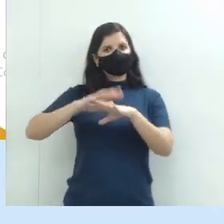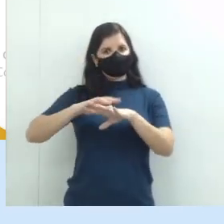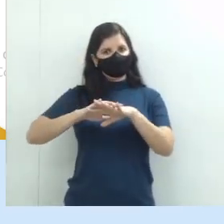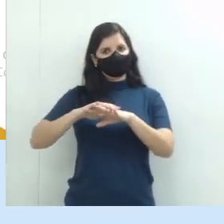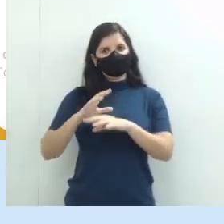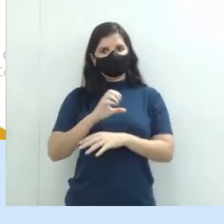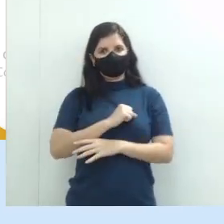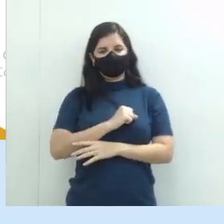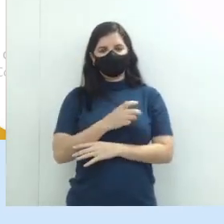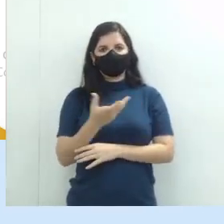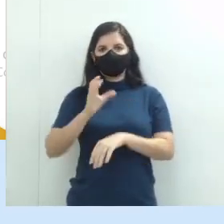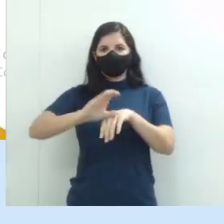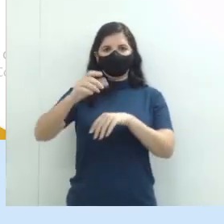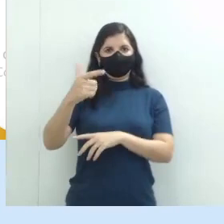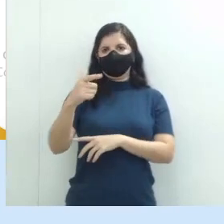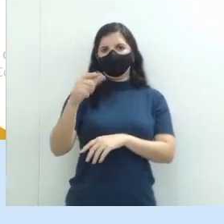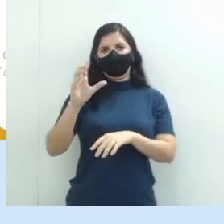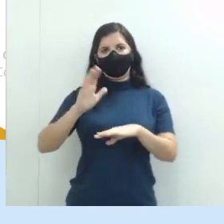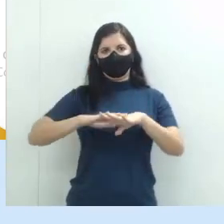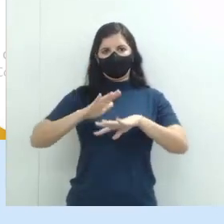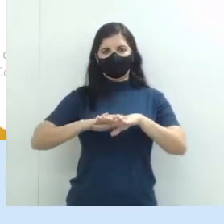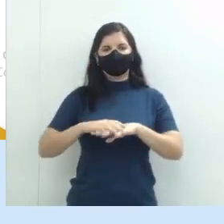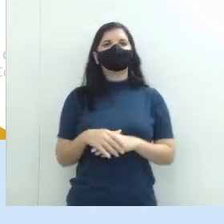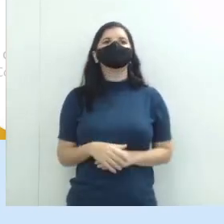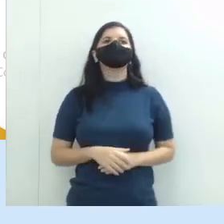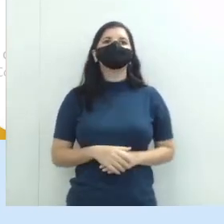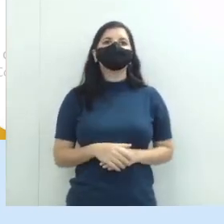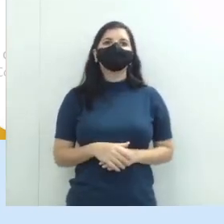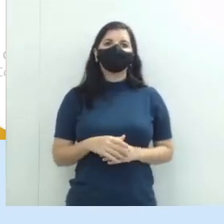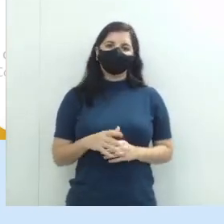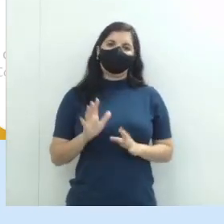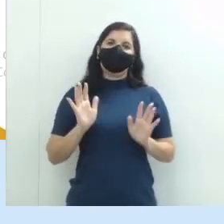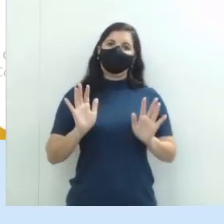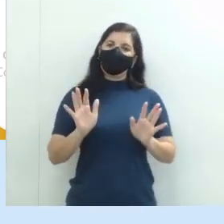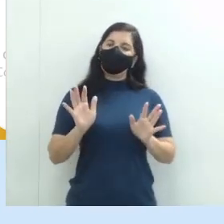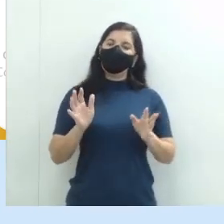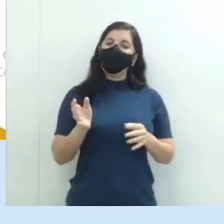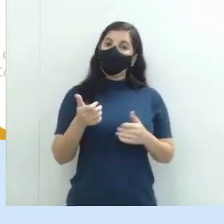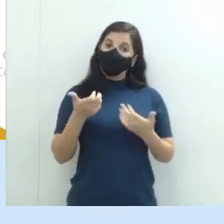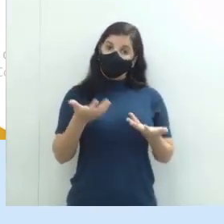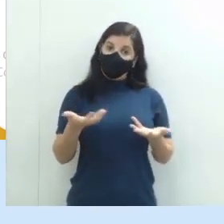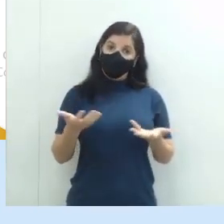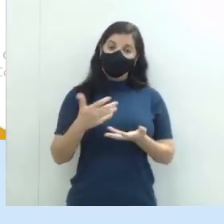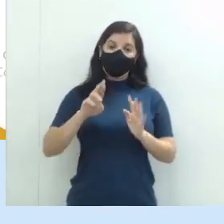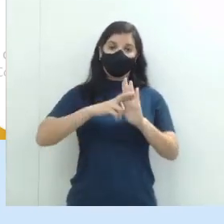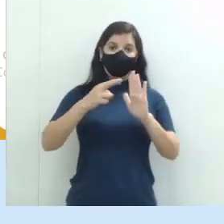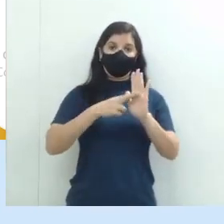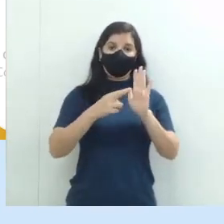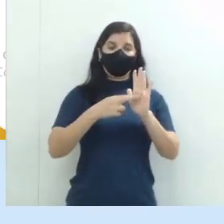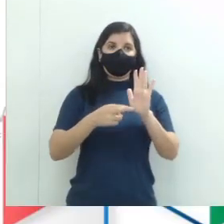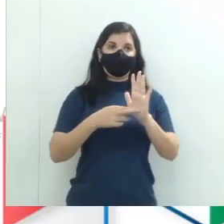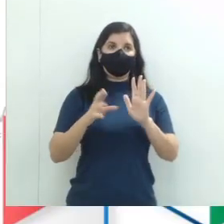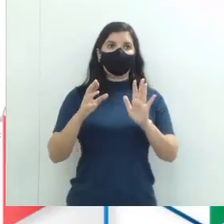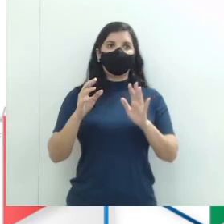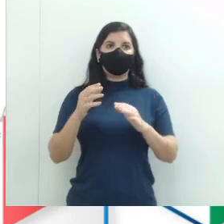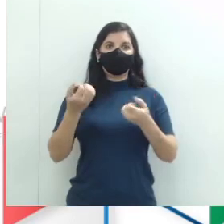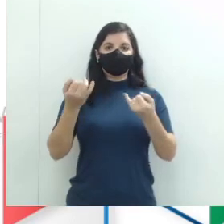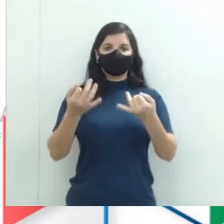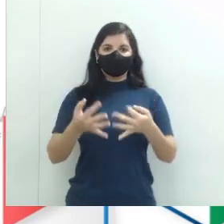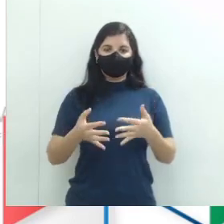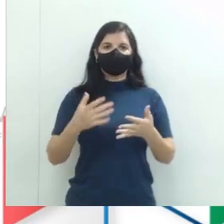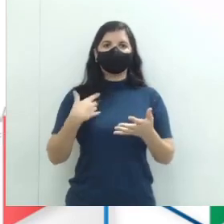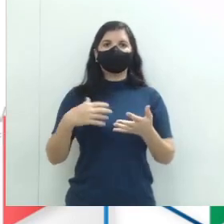ok? Não tinha aquele curso na época de matemática para ele, mas representa. Tá bom? As retas representam a solução